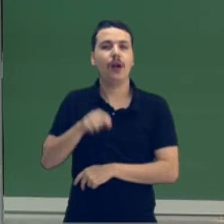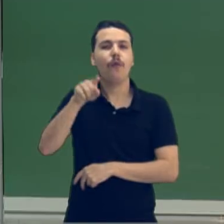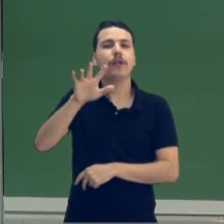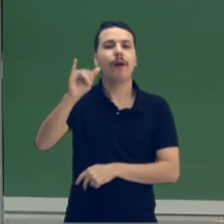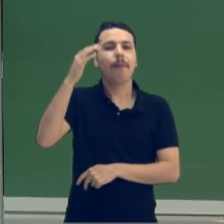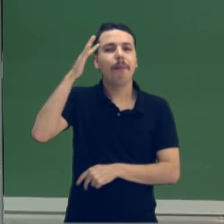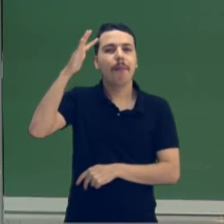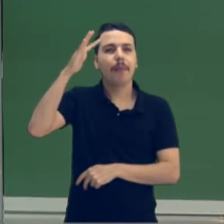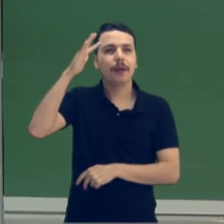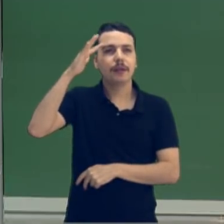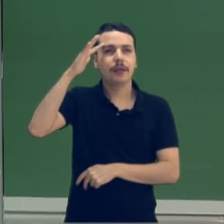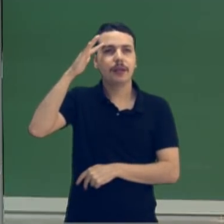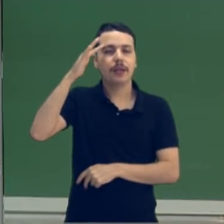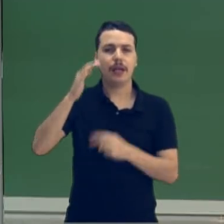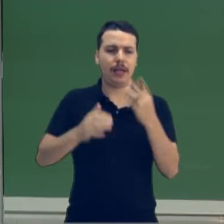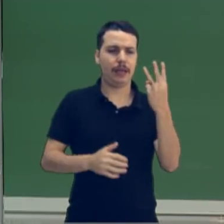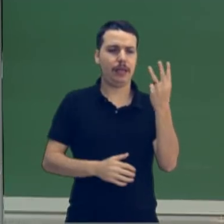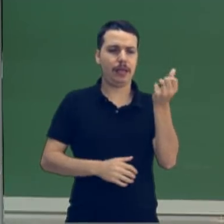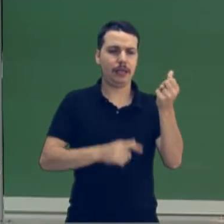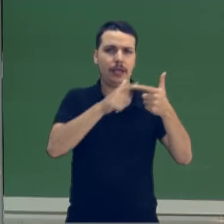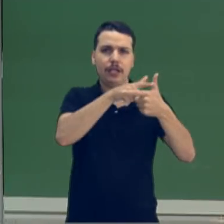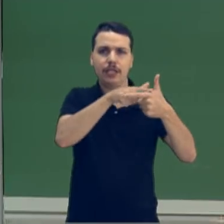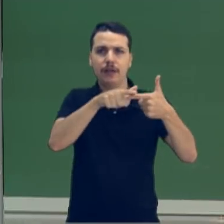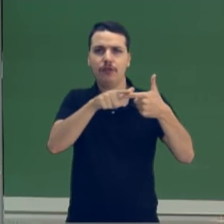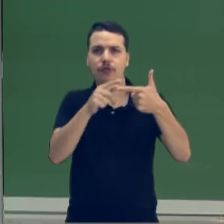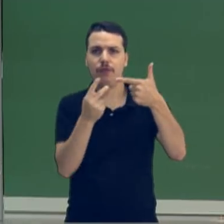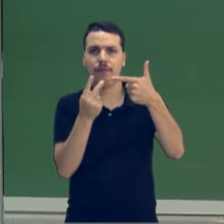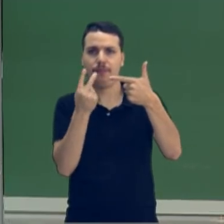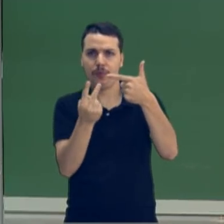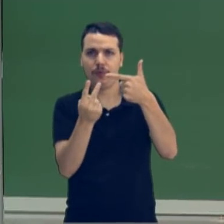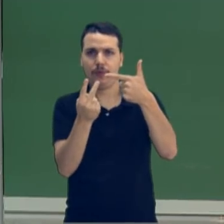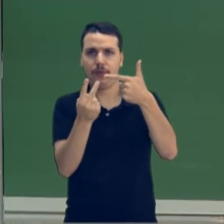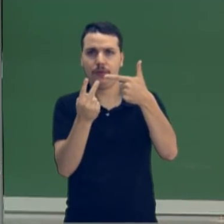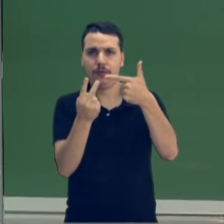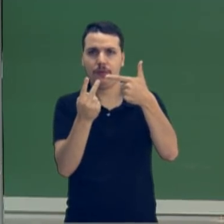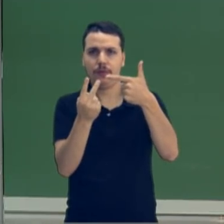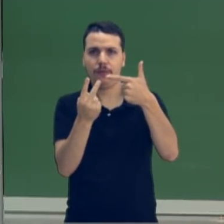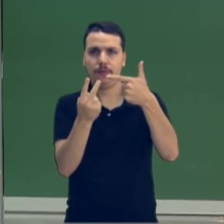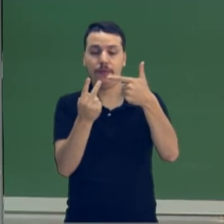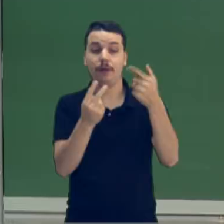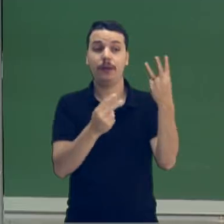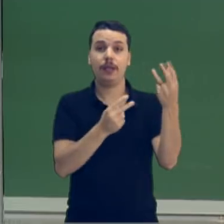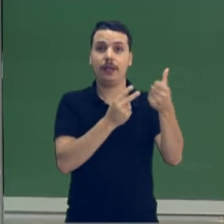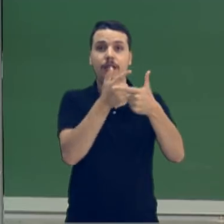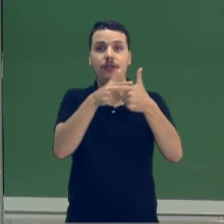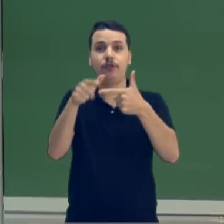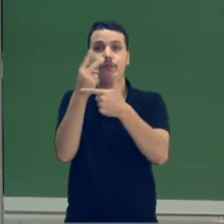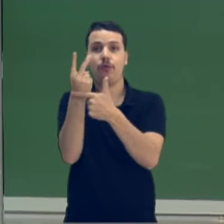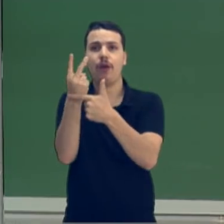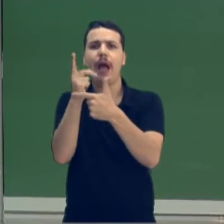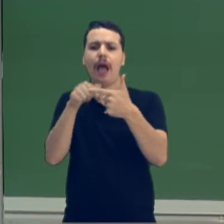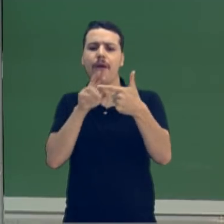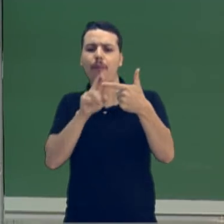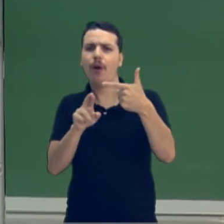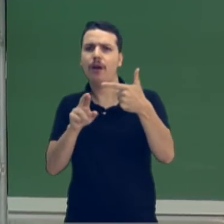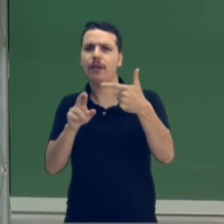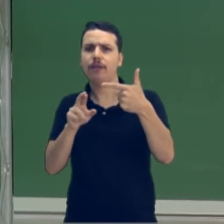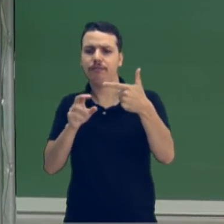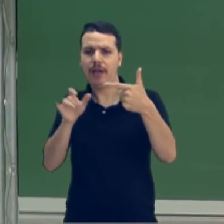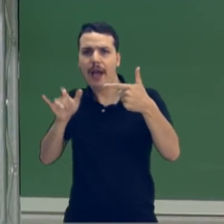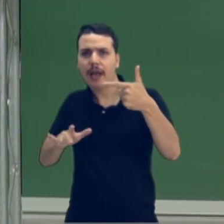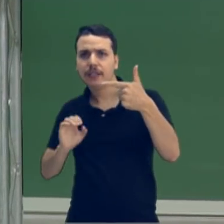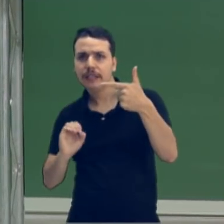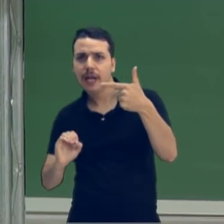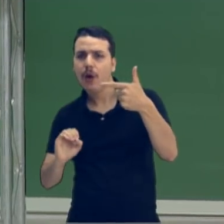pensar, 36 divididos por 2 é uma divisão exata ou não exata? Nesse momento, eu quero que